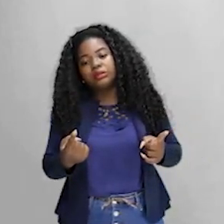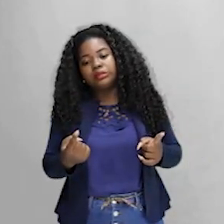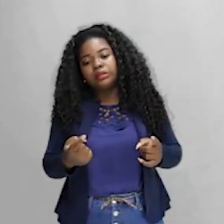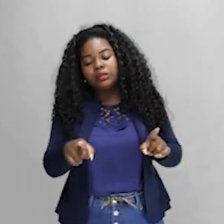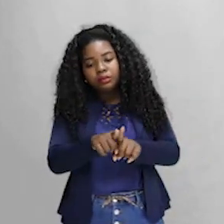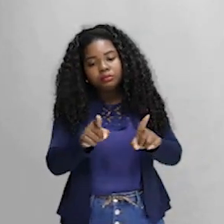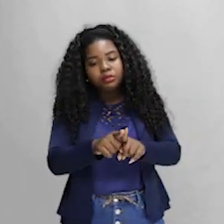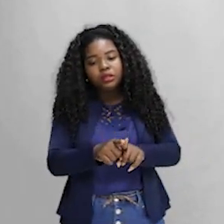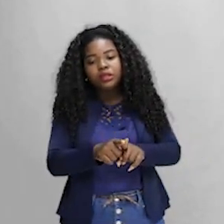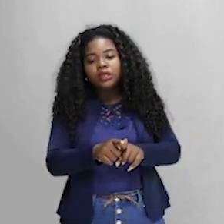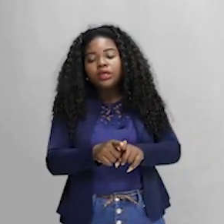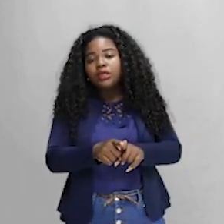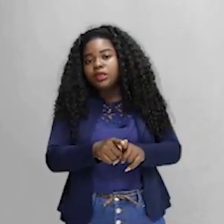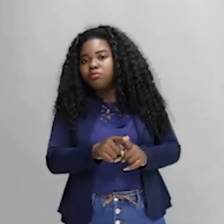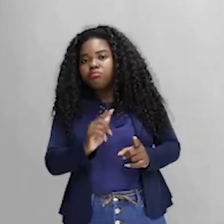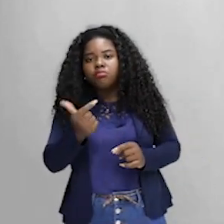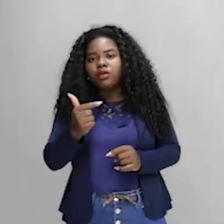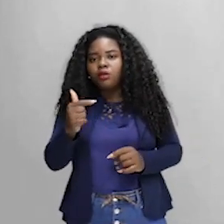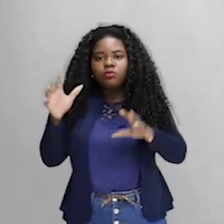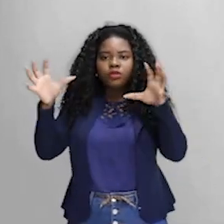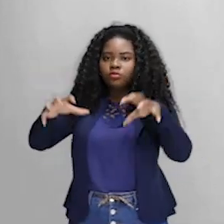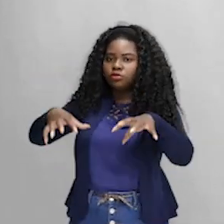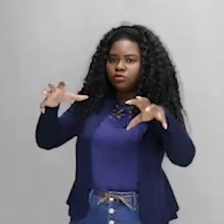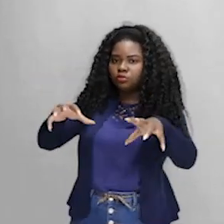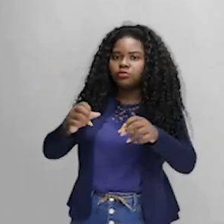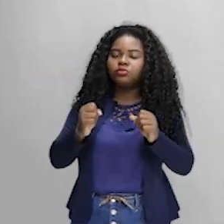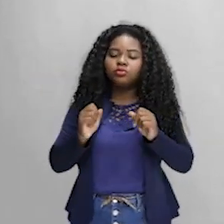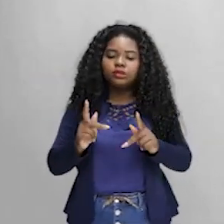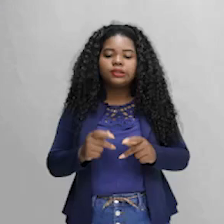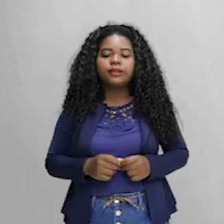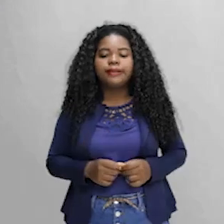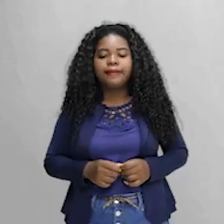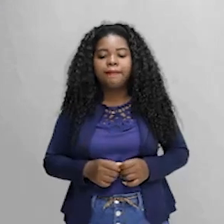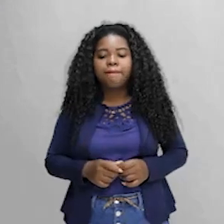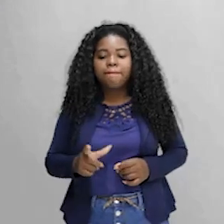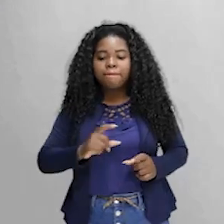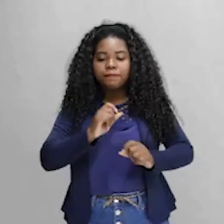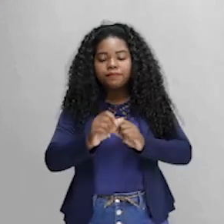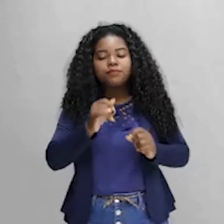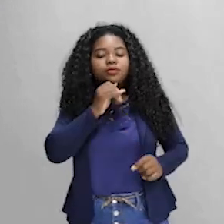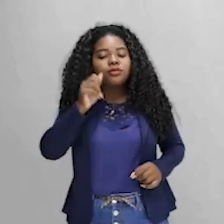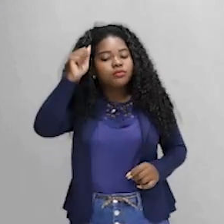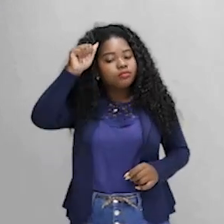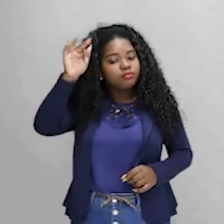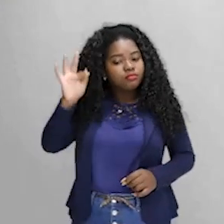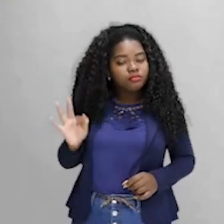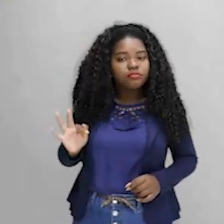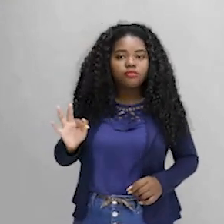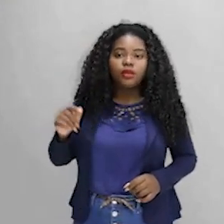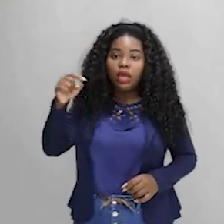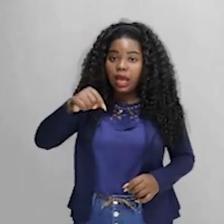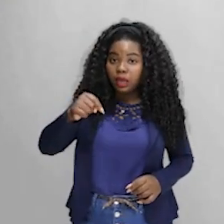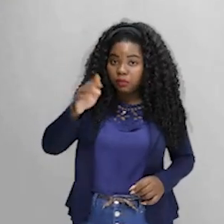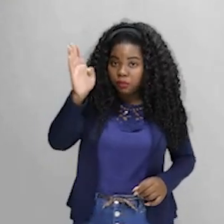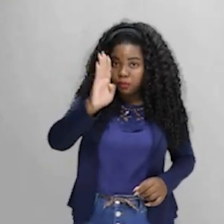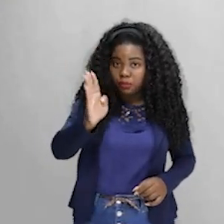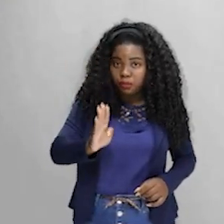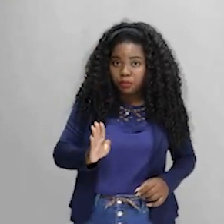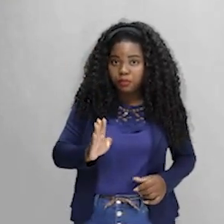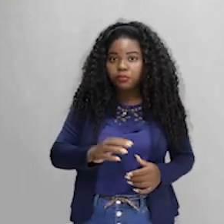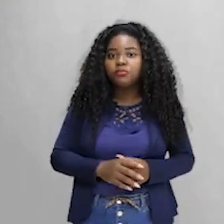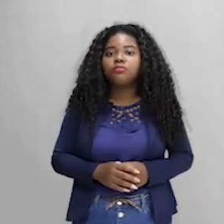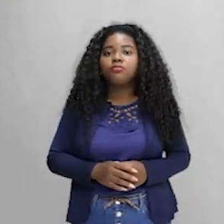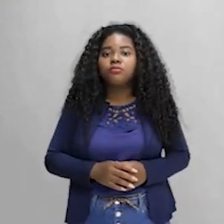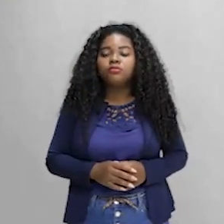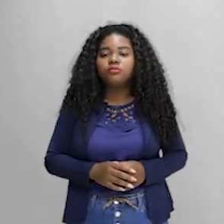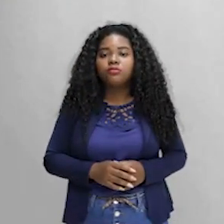E a savana ela também vai apresentar uma grande biodiversidade. A gente vê, por exemplo, da África. Aqui no Brasil, galera, nós chamamos as